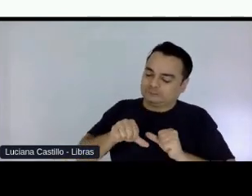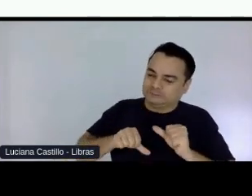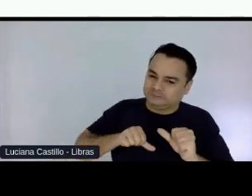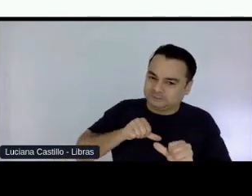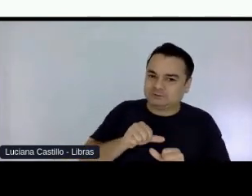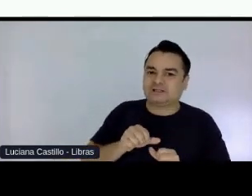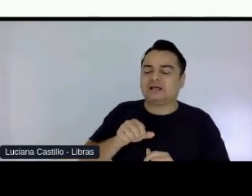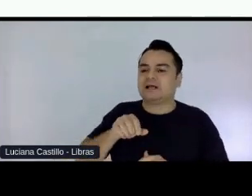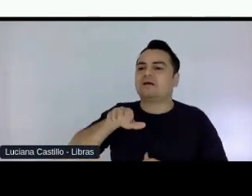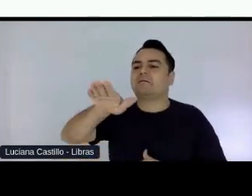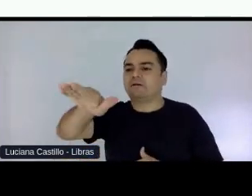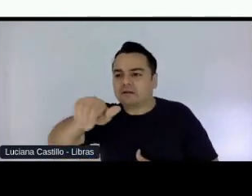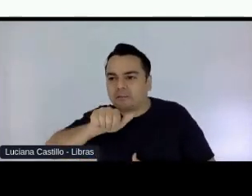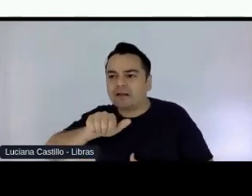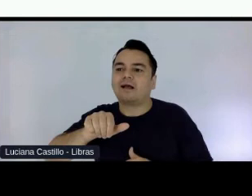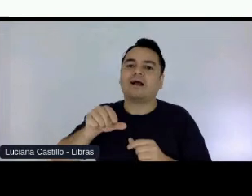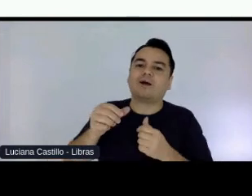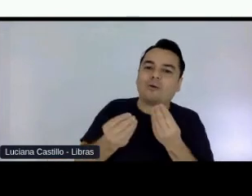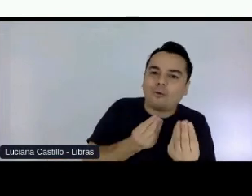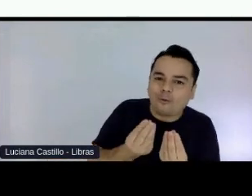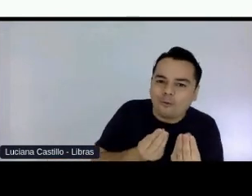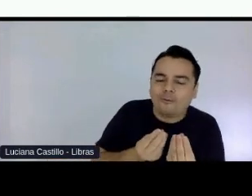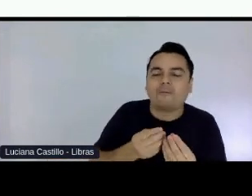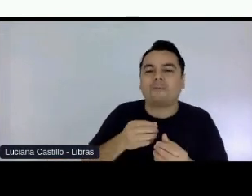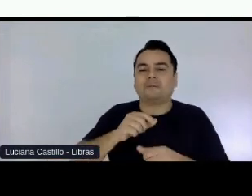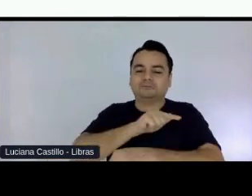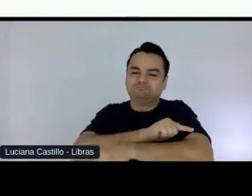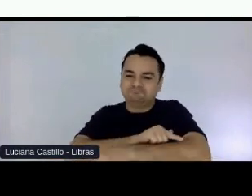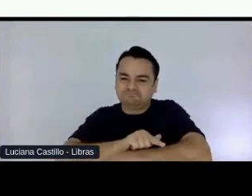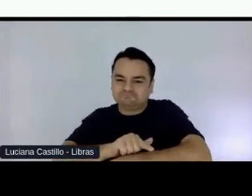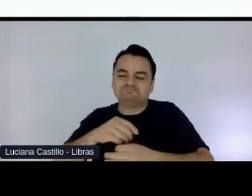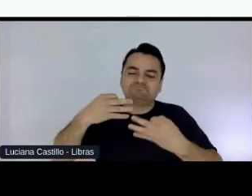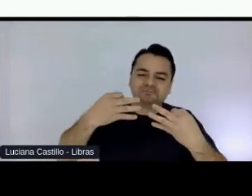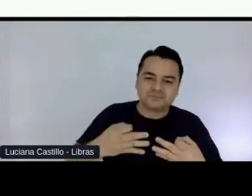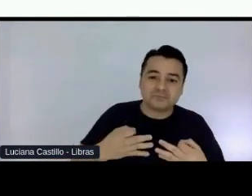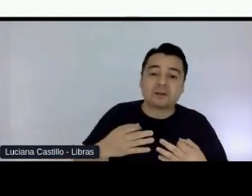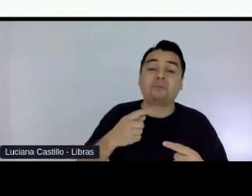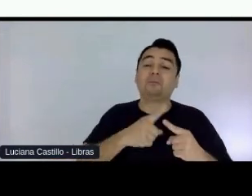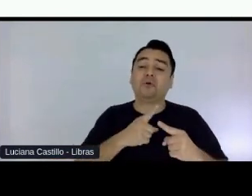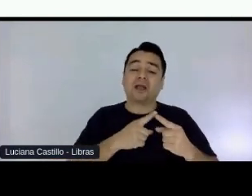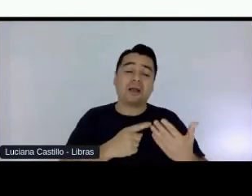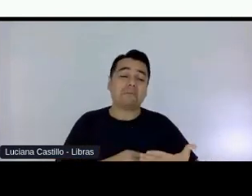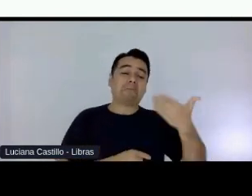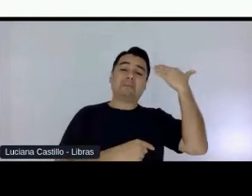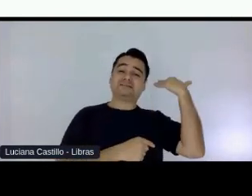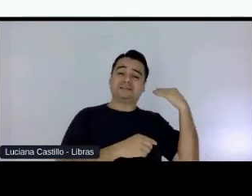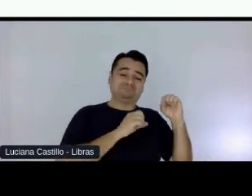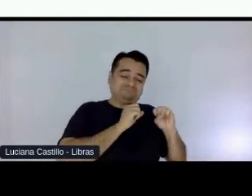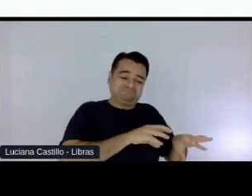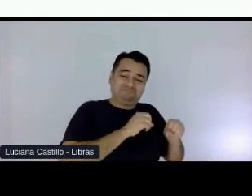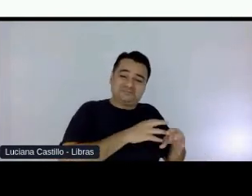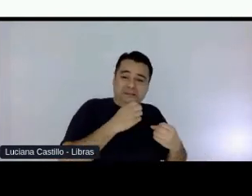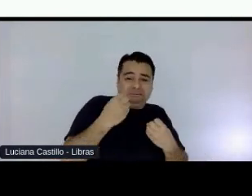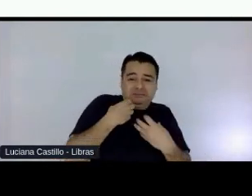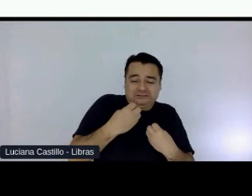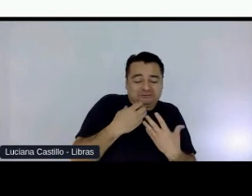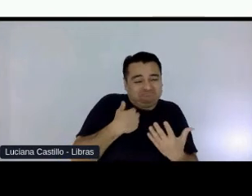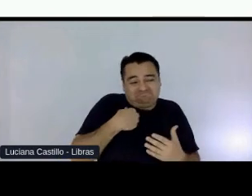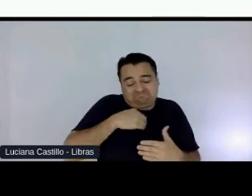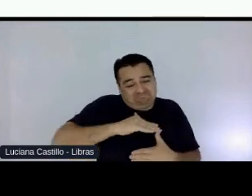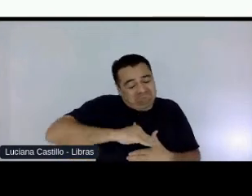nossos vieses, os aprendizados que a gente teve na nossa criação, mas que talvez não caiba mais no nosso